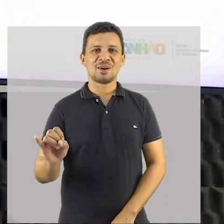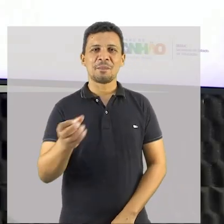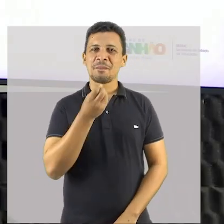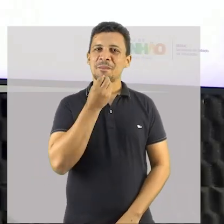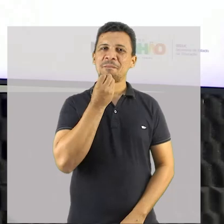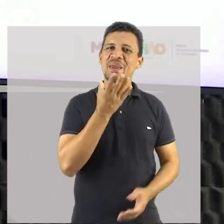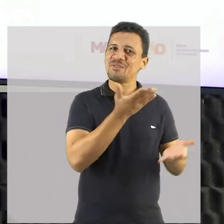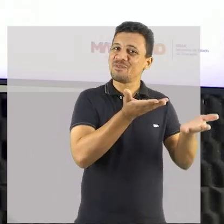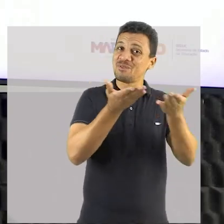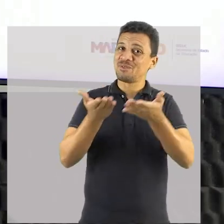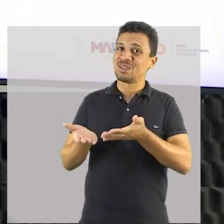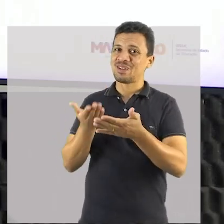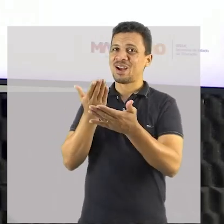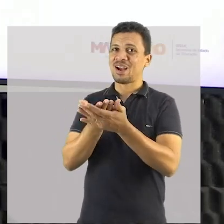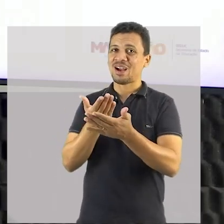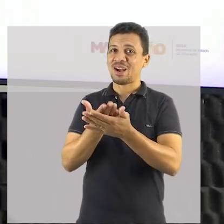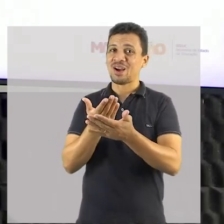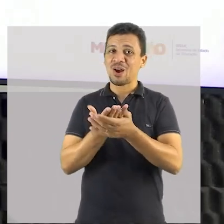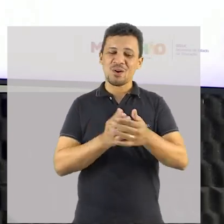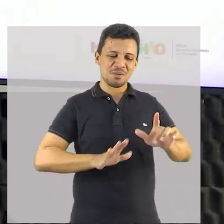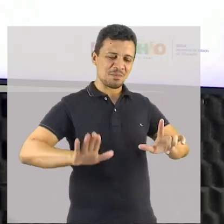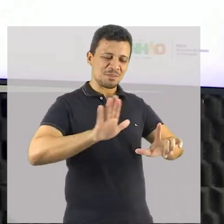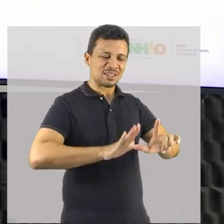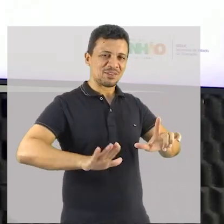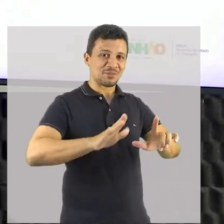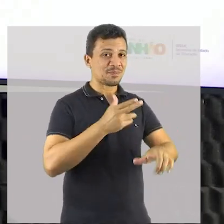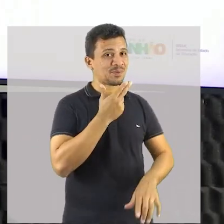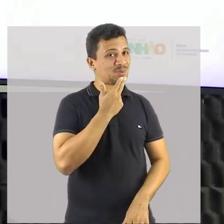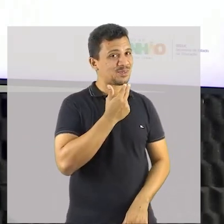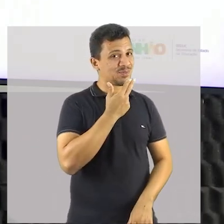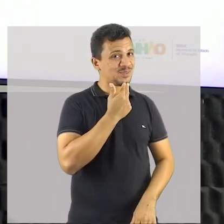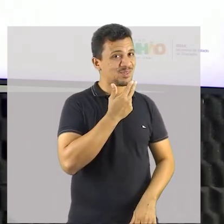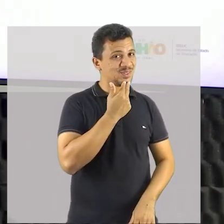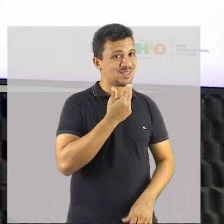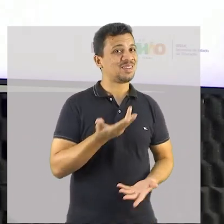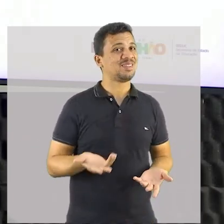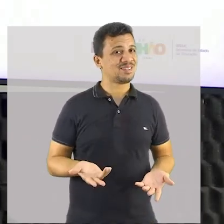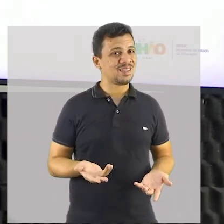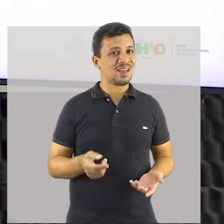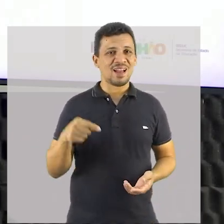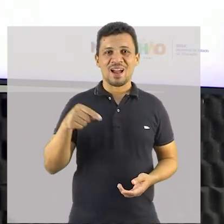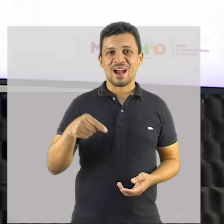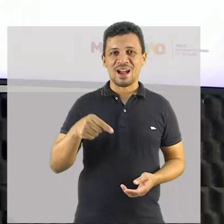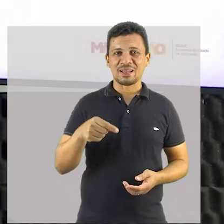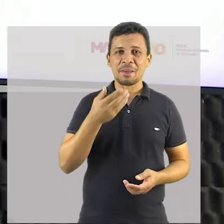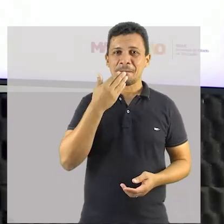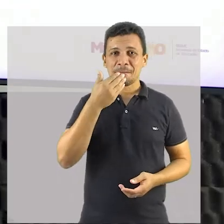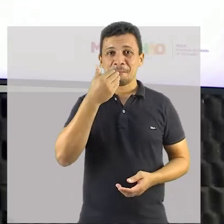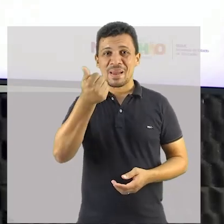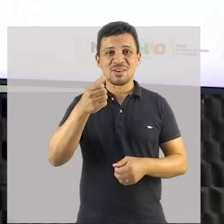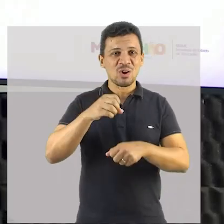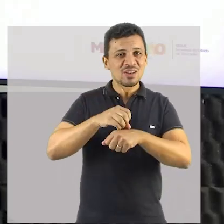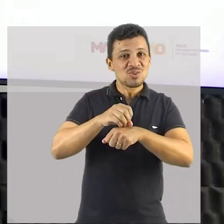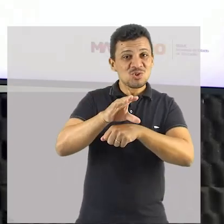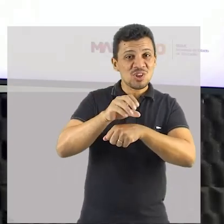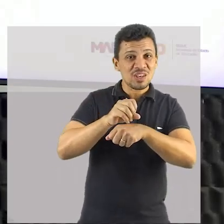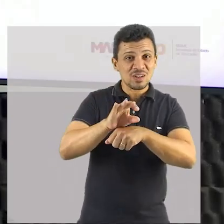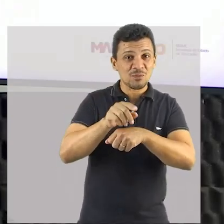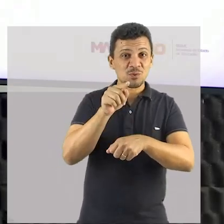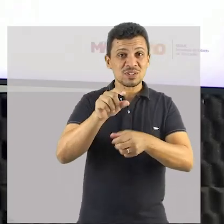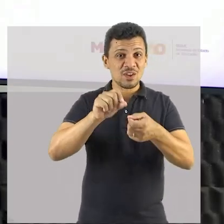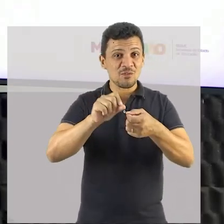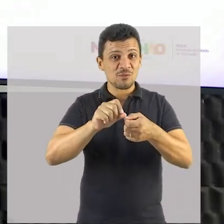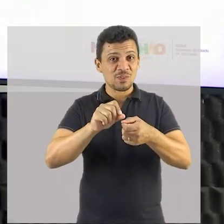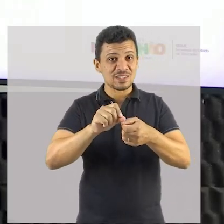pessoal, bem-vindo a mais uma aula aqui da sua plataforma Gonçalves Dias, a plataforma que vai trazer as melhores dicas para você que vai fazer o